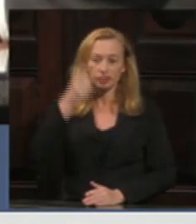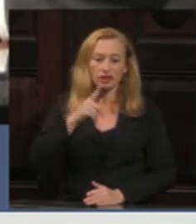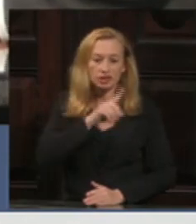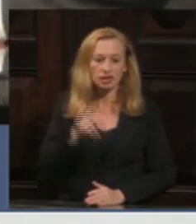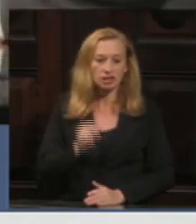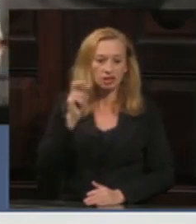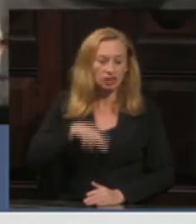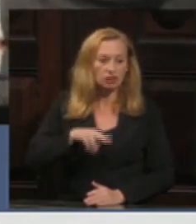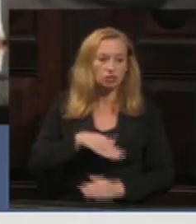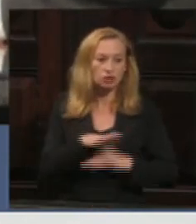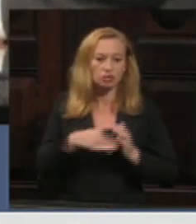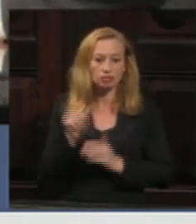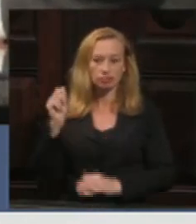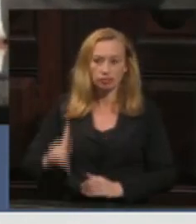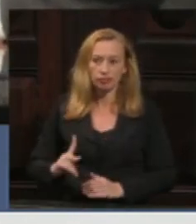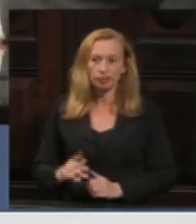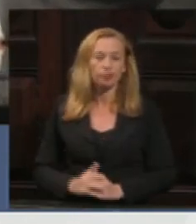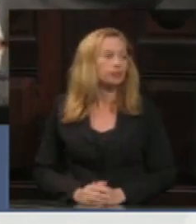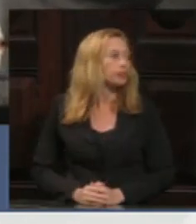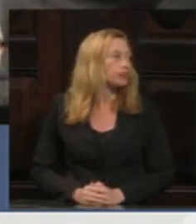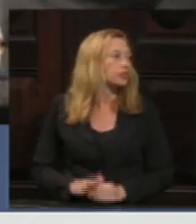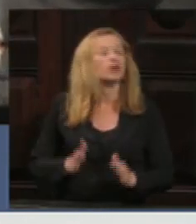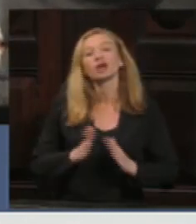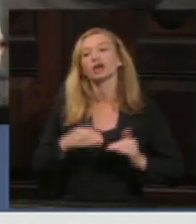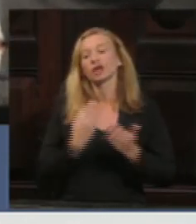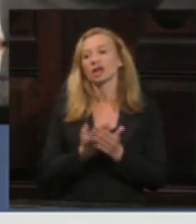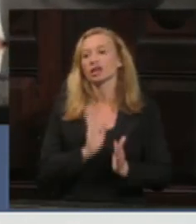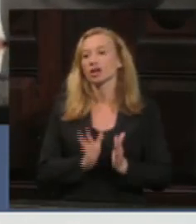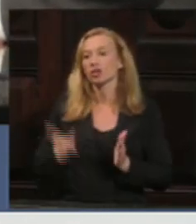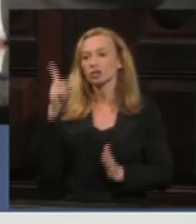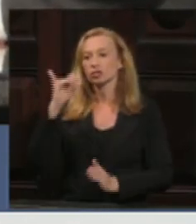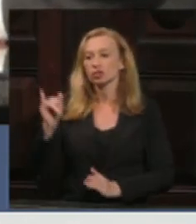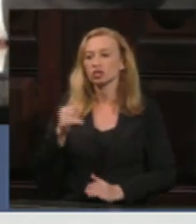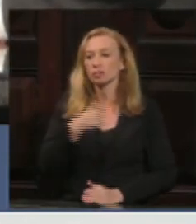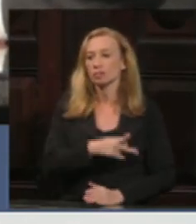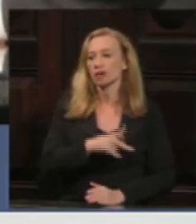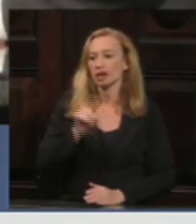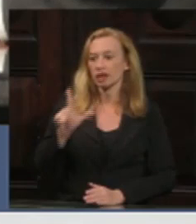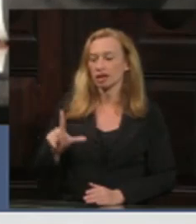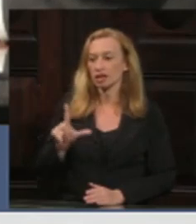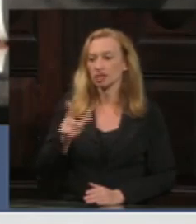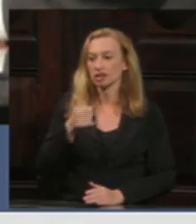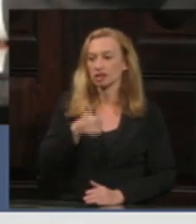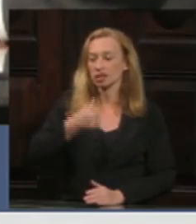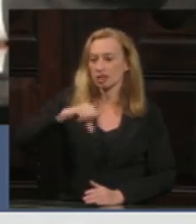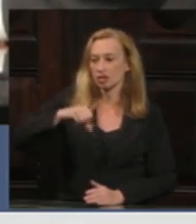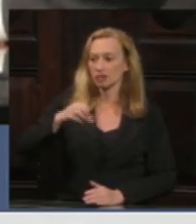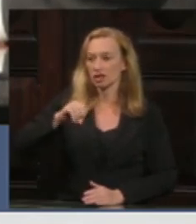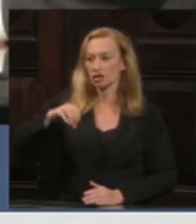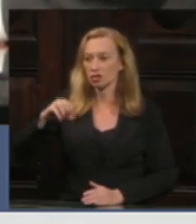Senhores que aprovam, eles estão aprovados. Requer a inclusão na ordem do dia do PL 1909 de